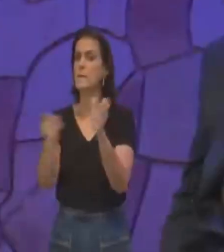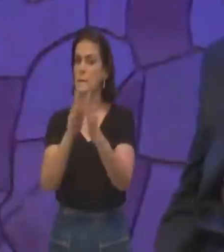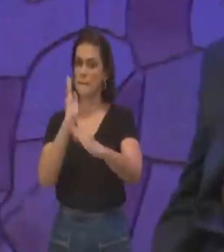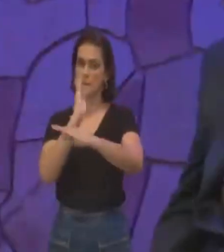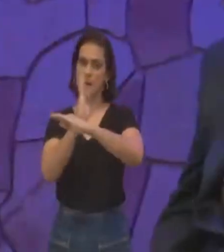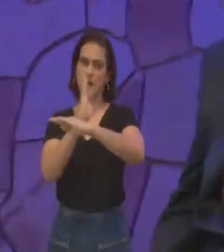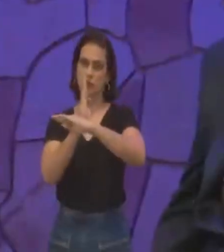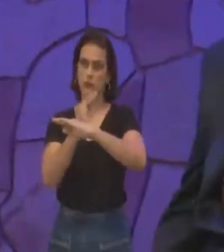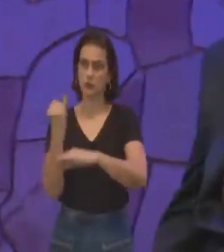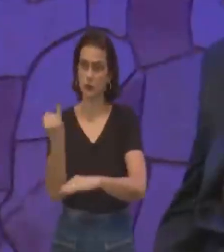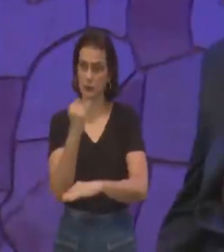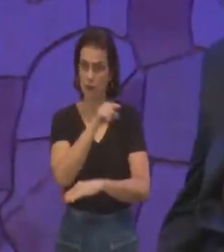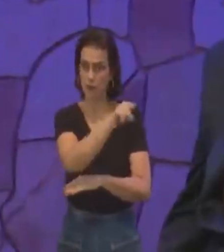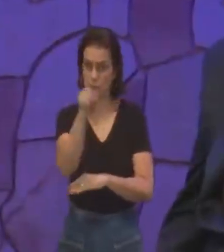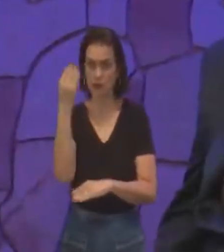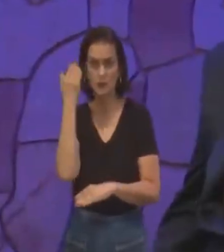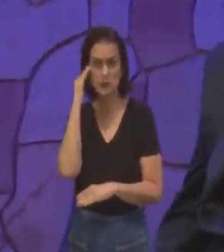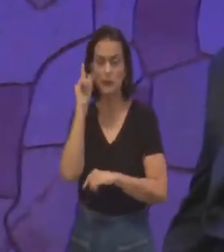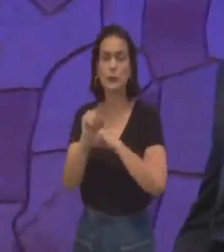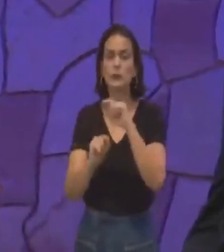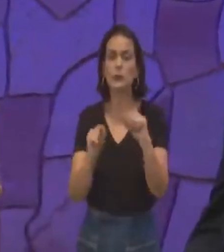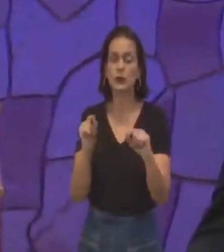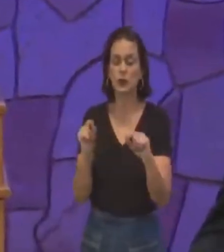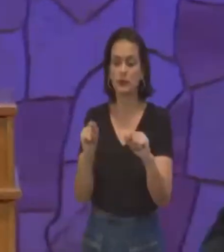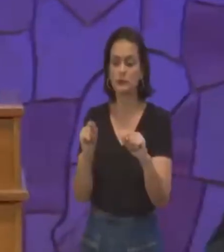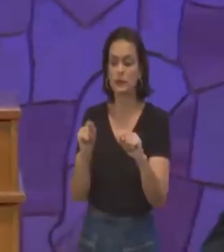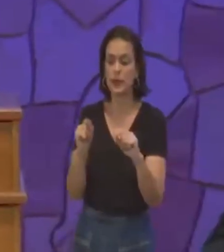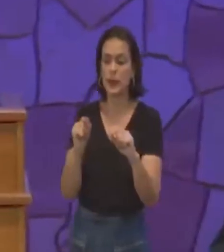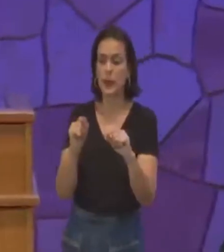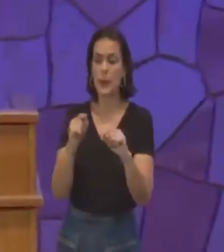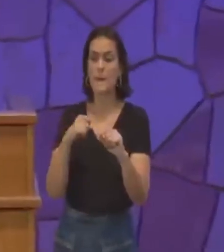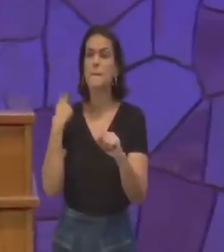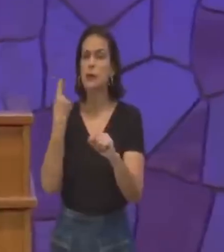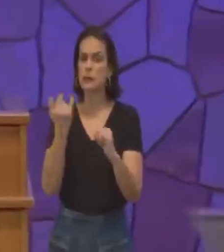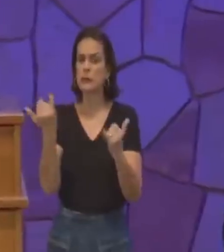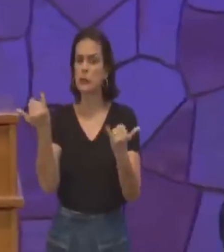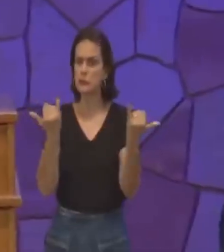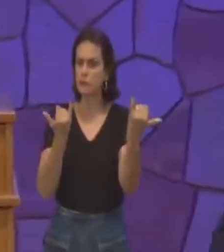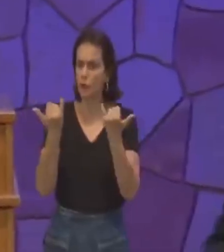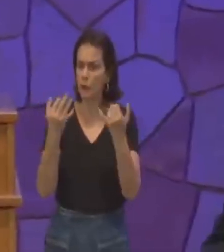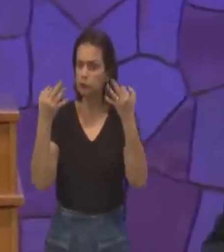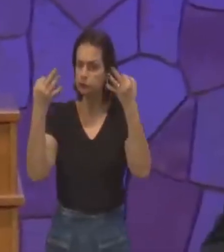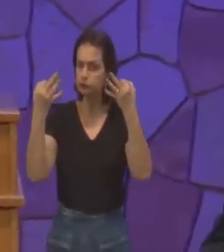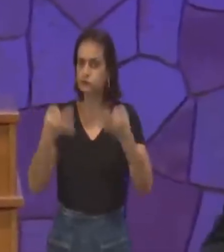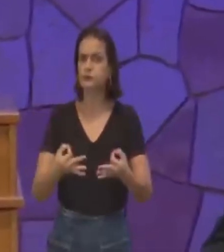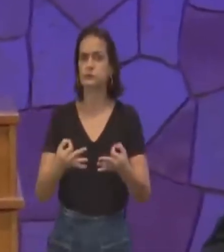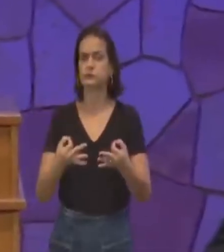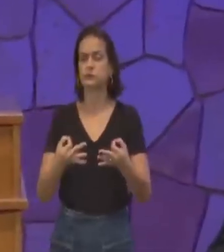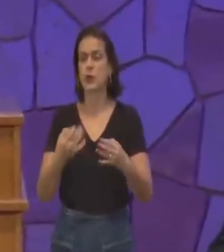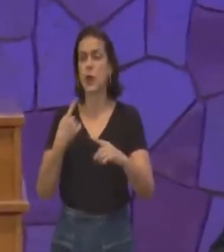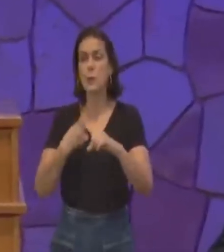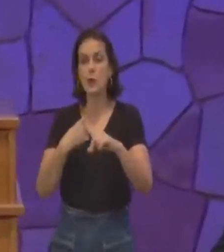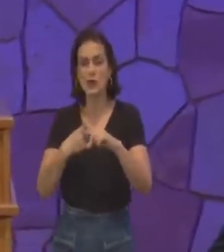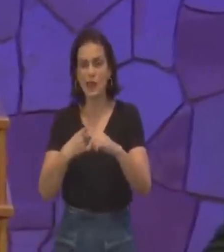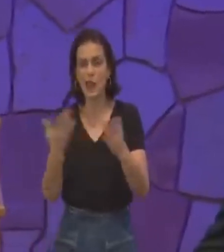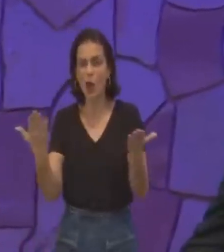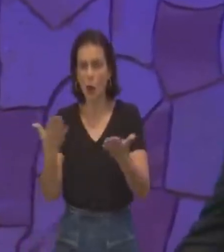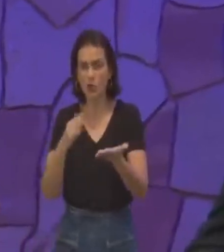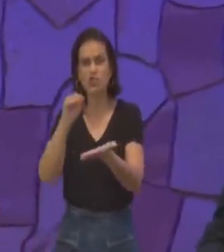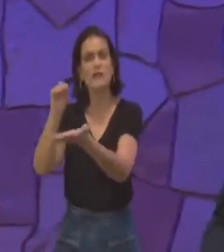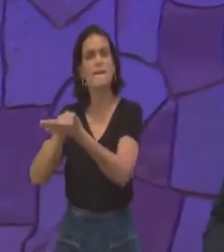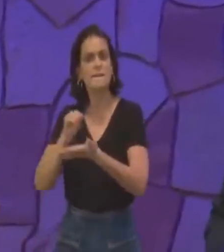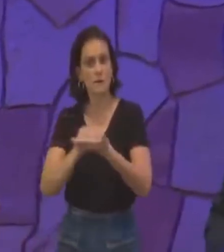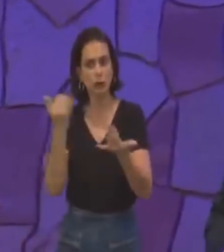que os irmãos saibam, até para que sejam informados, porque um dos grandes problemas é a falta